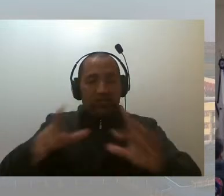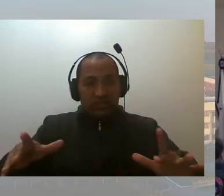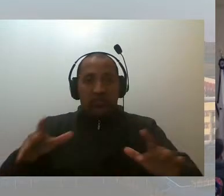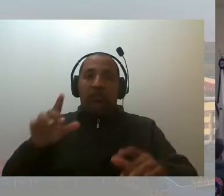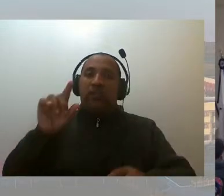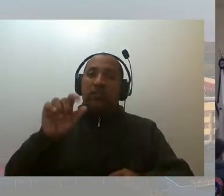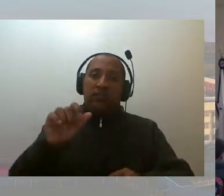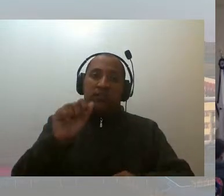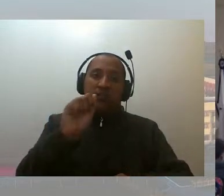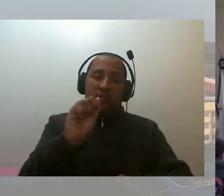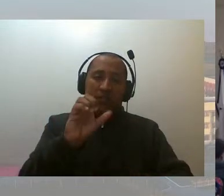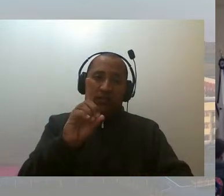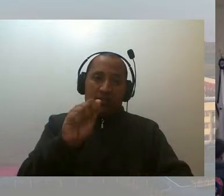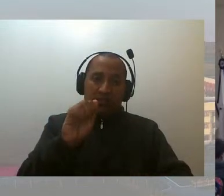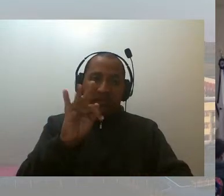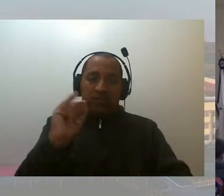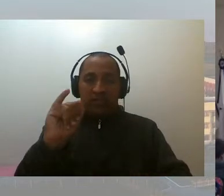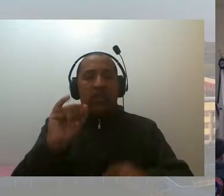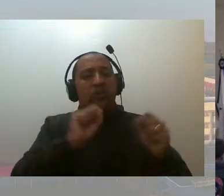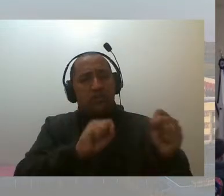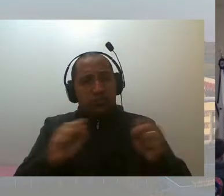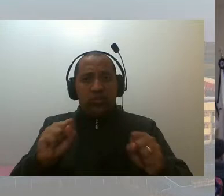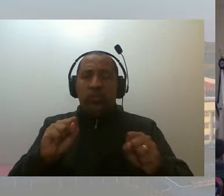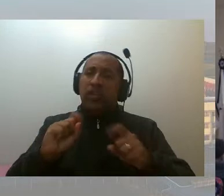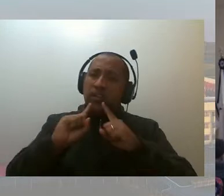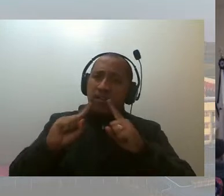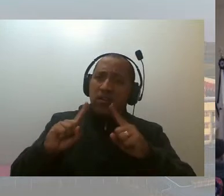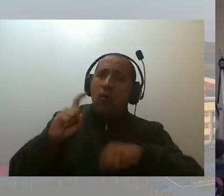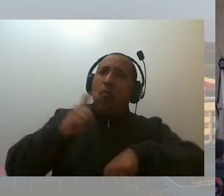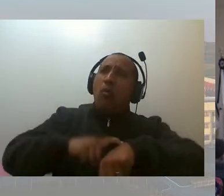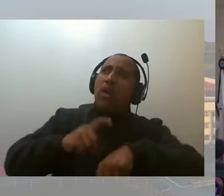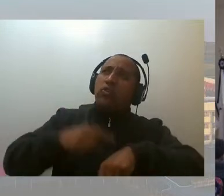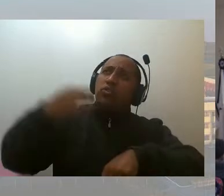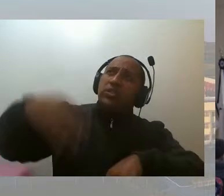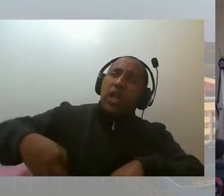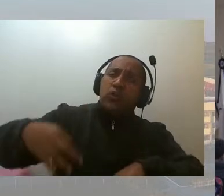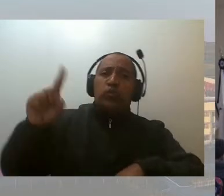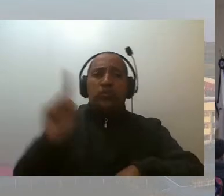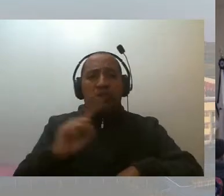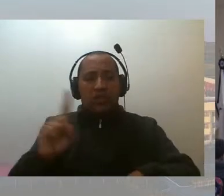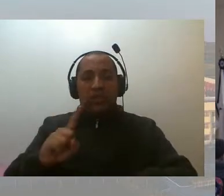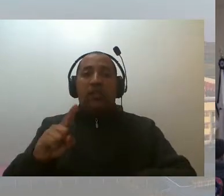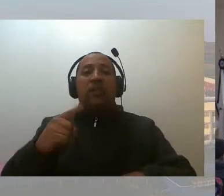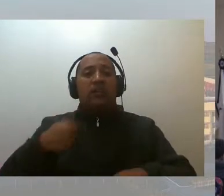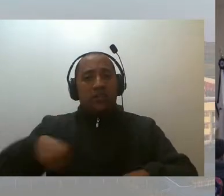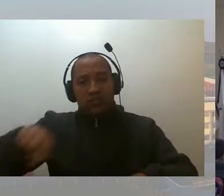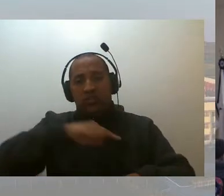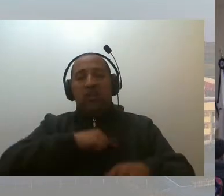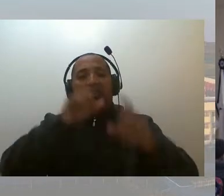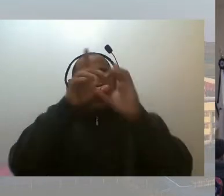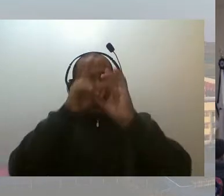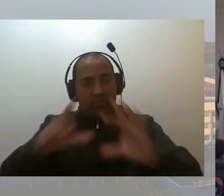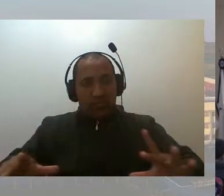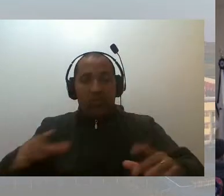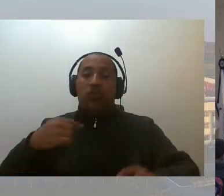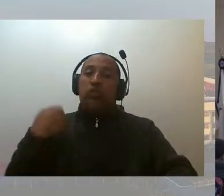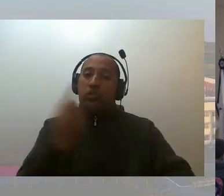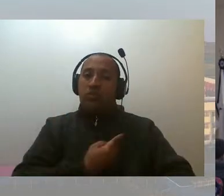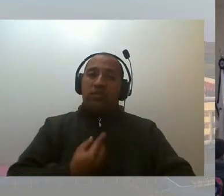ADAF, sim, e os NEABs podem questionar se aquele era o melhor momento. É essa democracia que a gente vive, né?